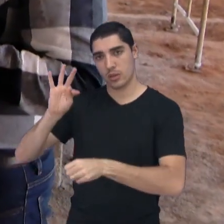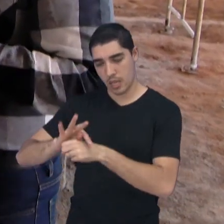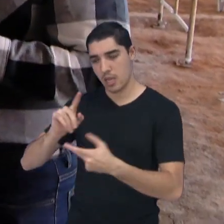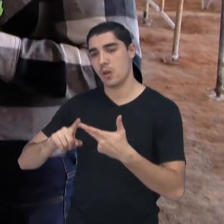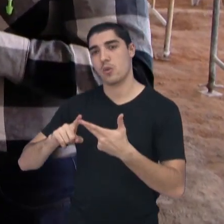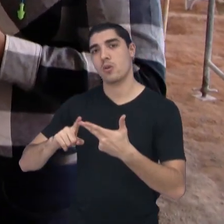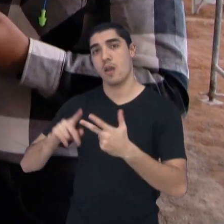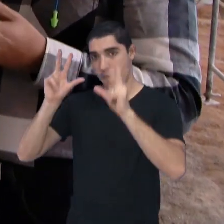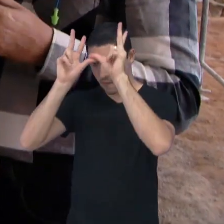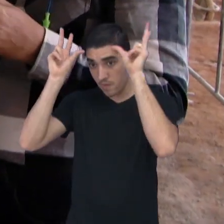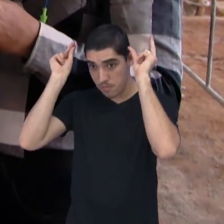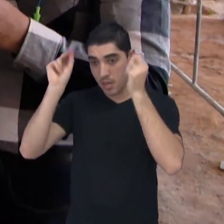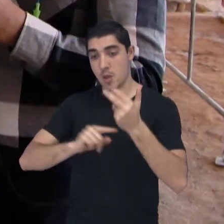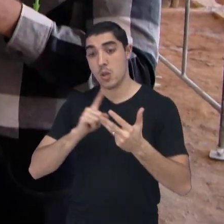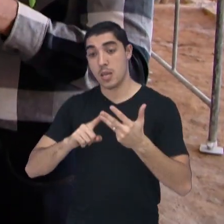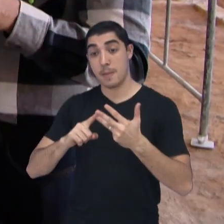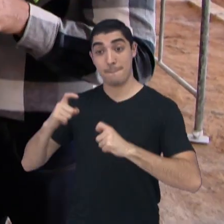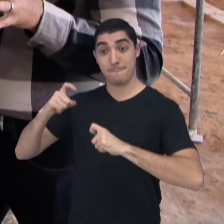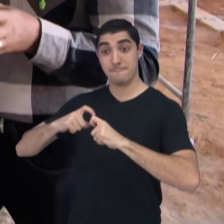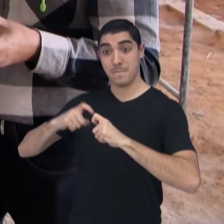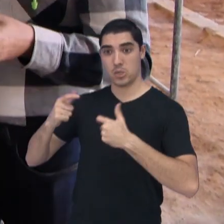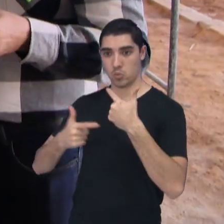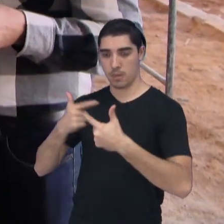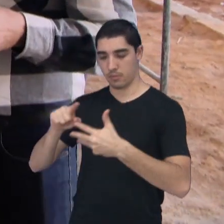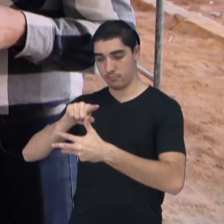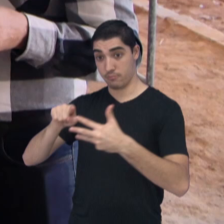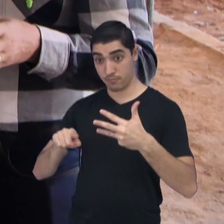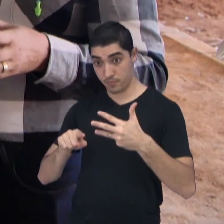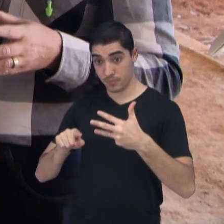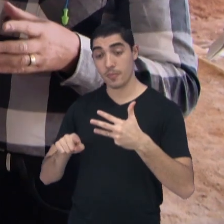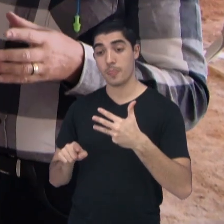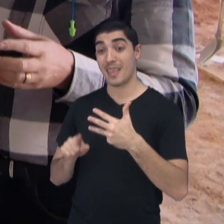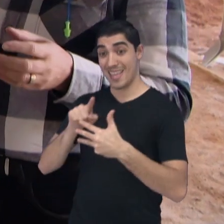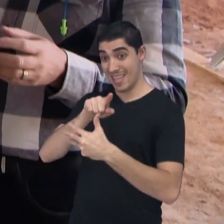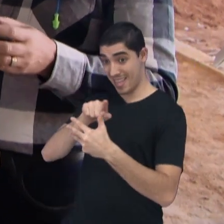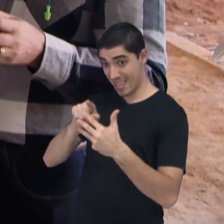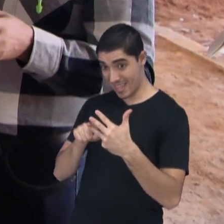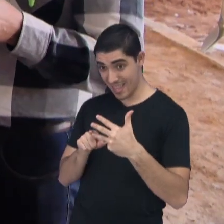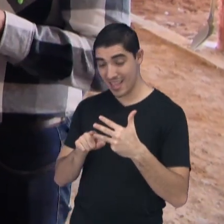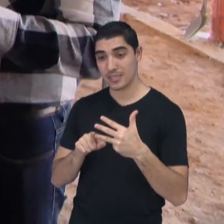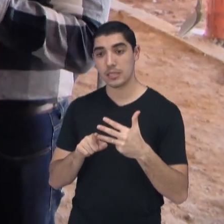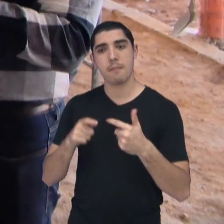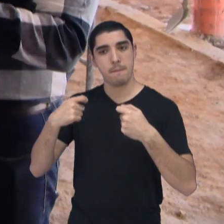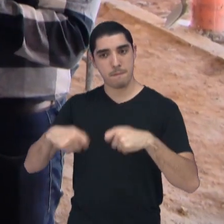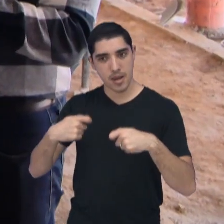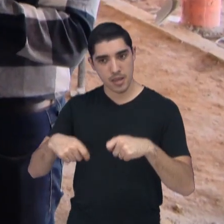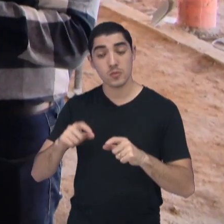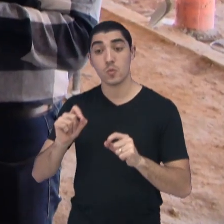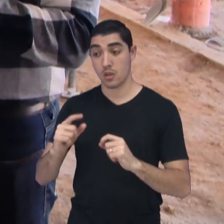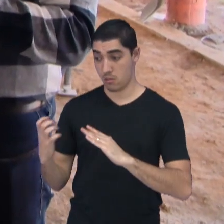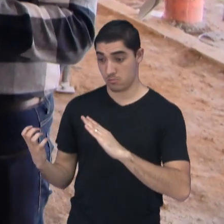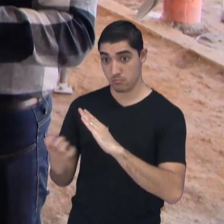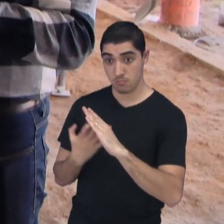do trabalho. Esses elementos, essas pessoas, elas têm necessidade de que a empresa tenha